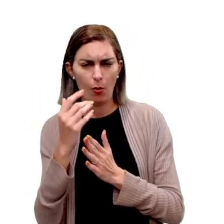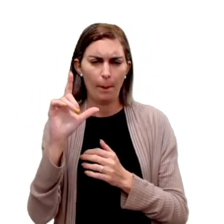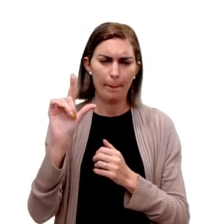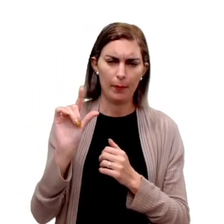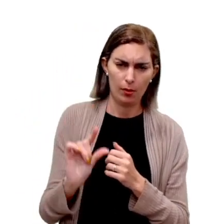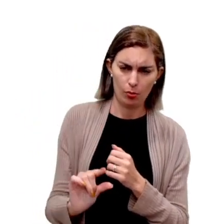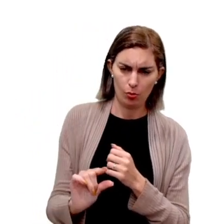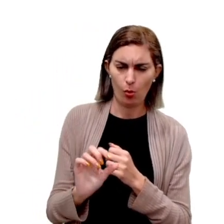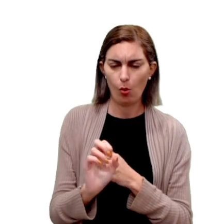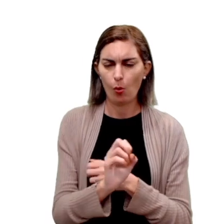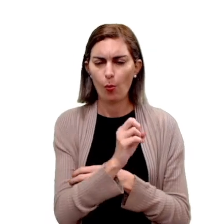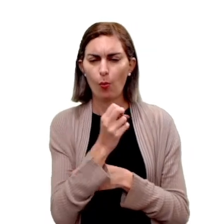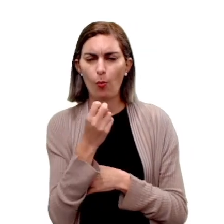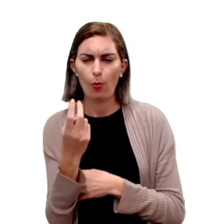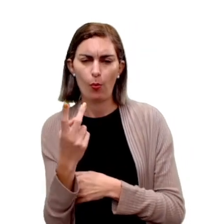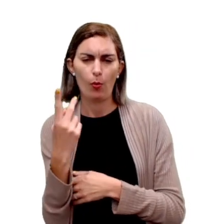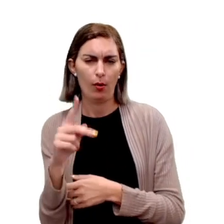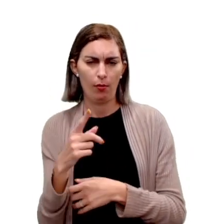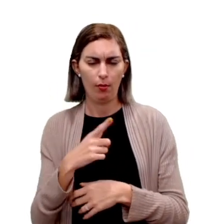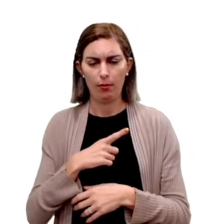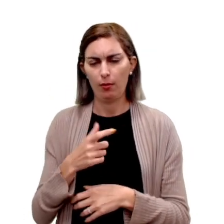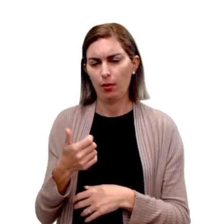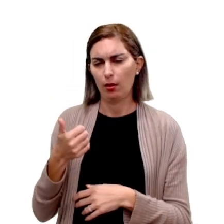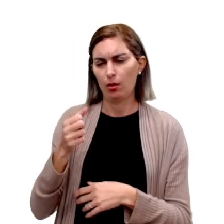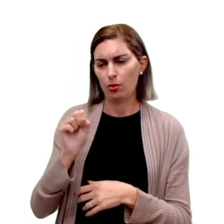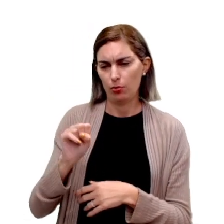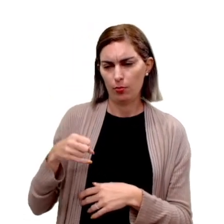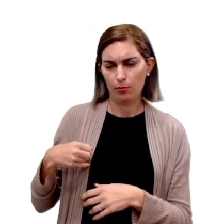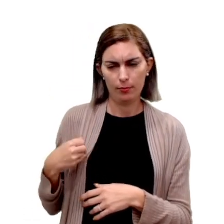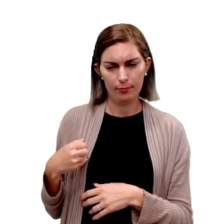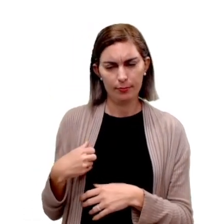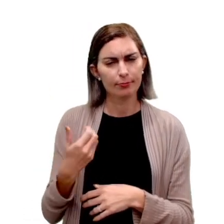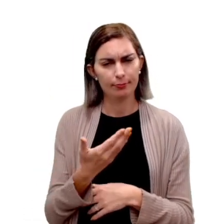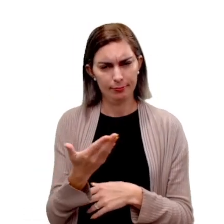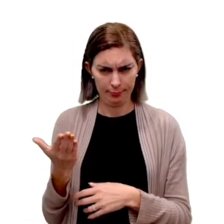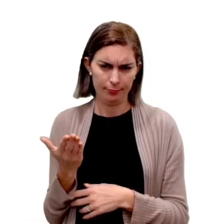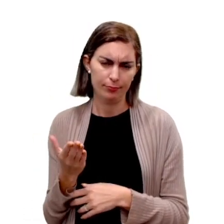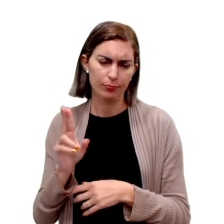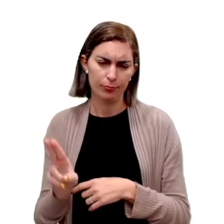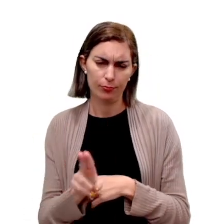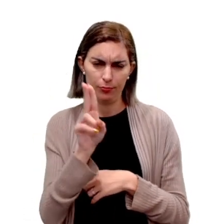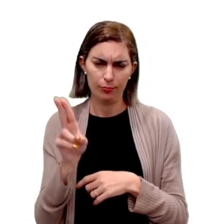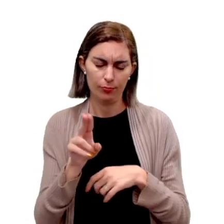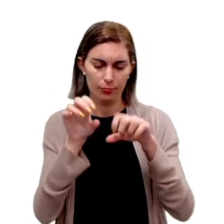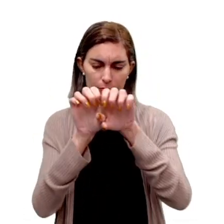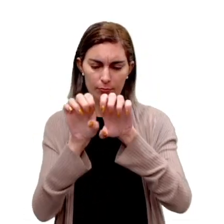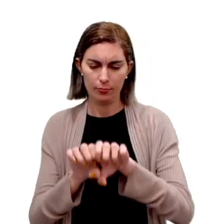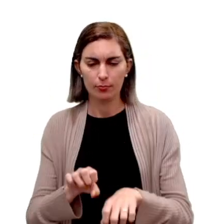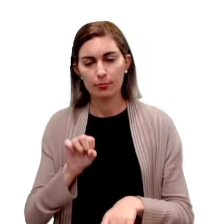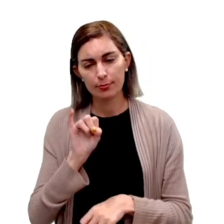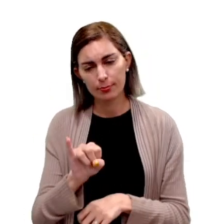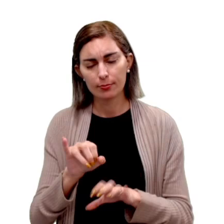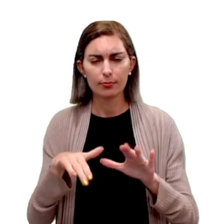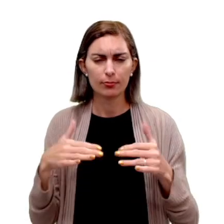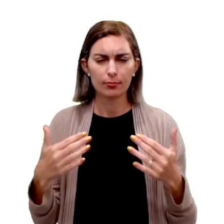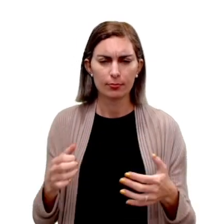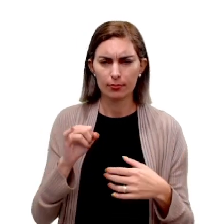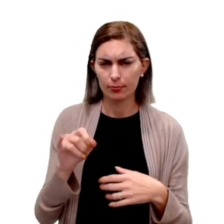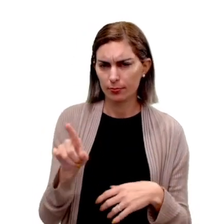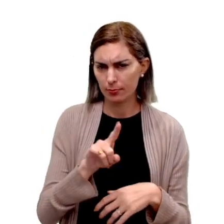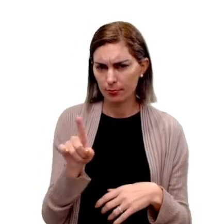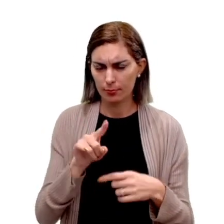menor ou ela tem 18 anos. Então, nós vamos usar a estrutura se, então, se não